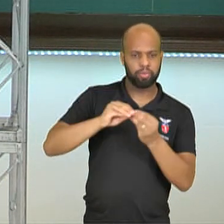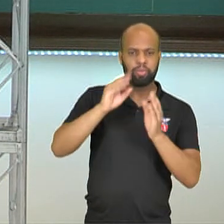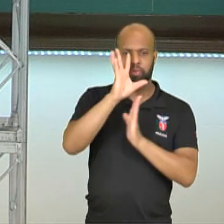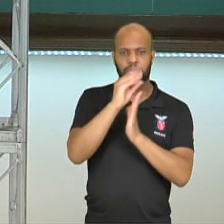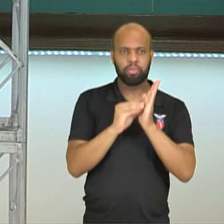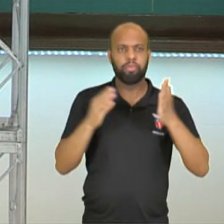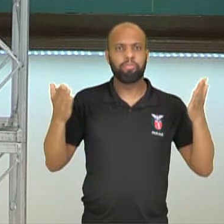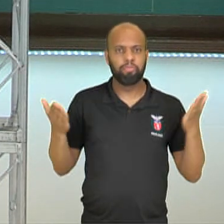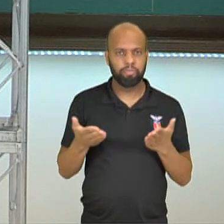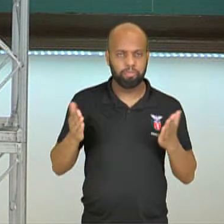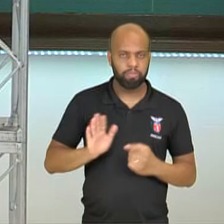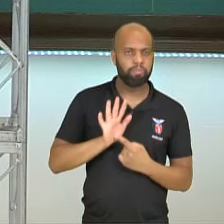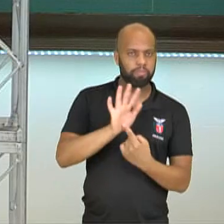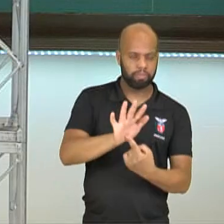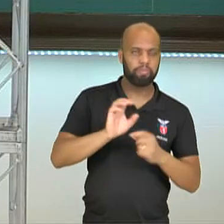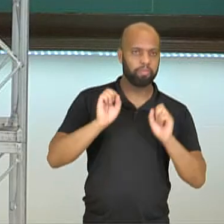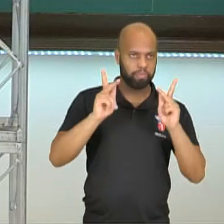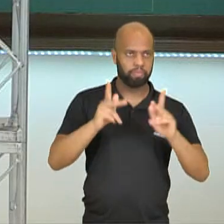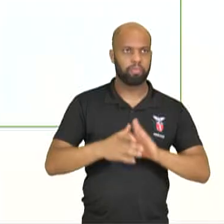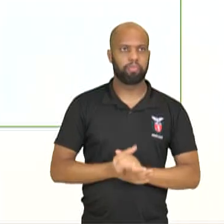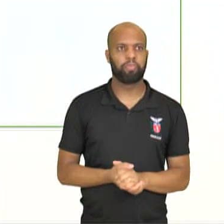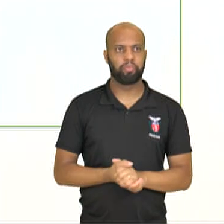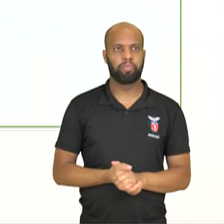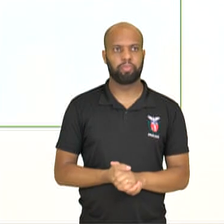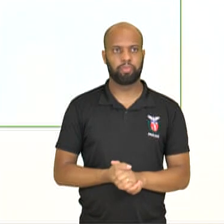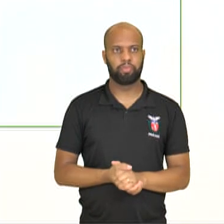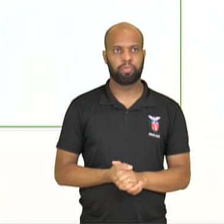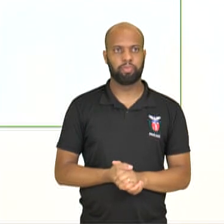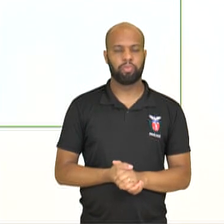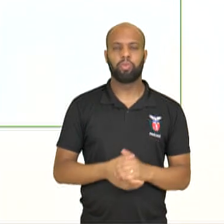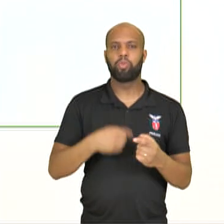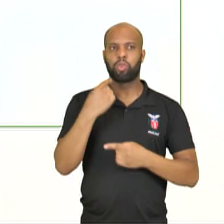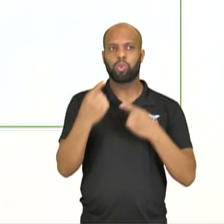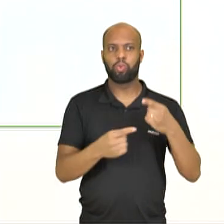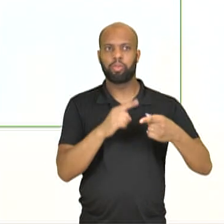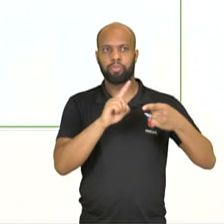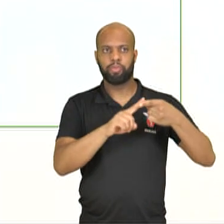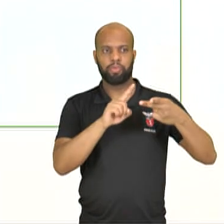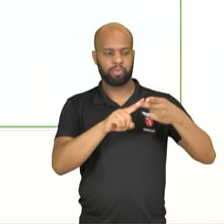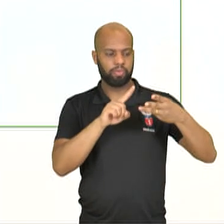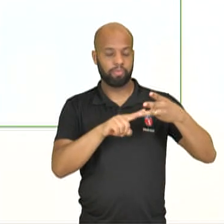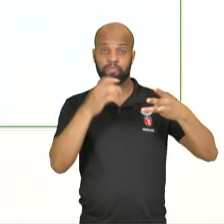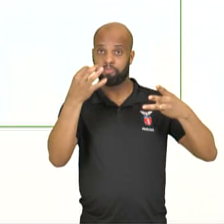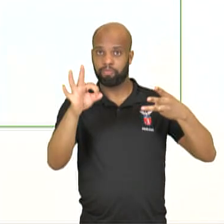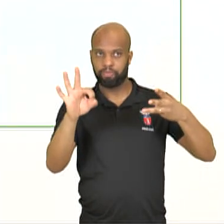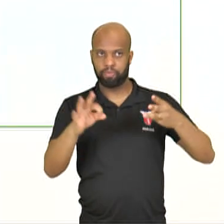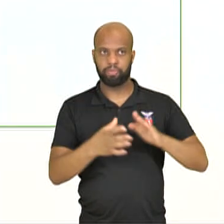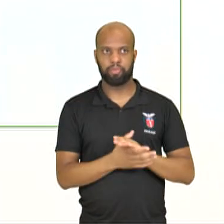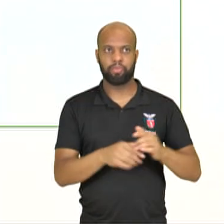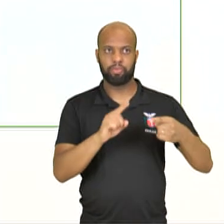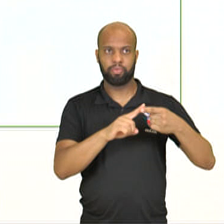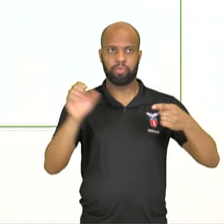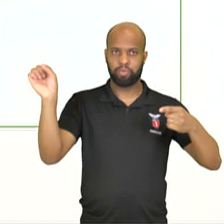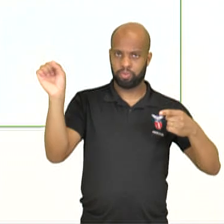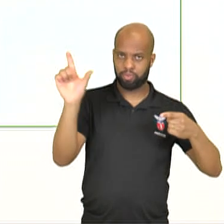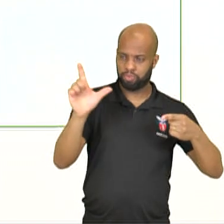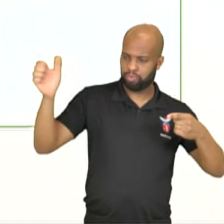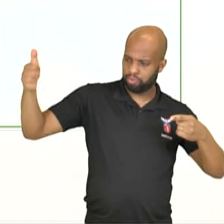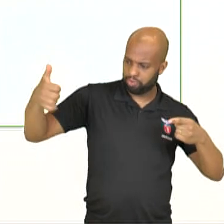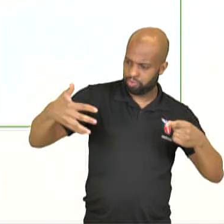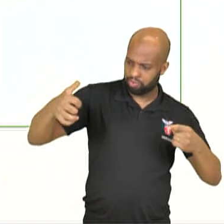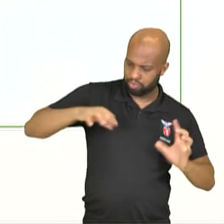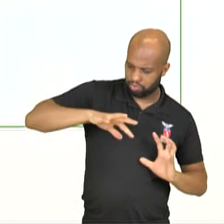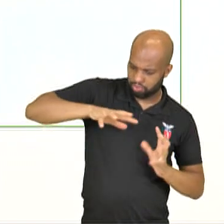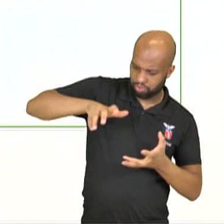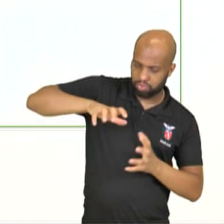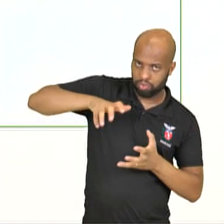conteúdos que foram abordados até o momento. Acompanha na tela. Qual das alternativas está correta? O Sol ilumina a